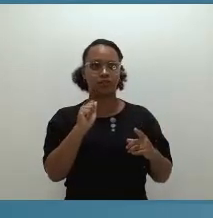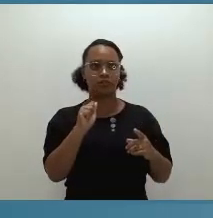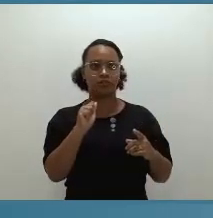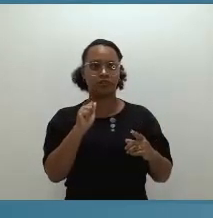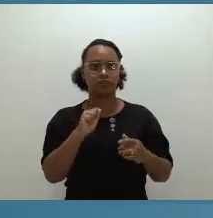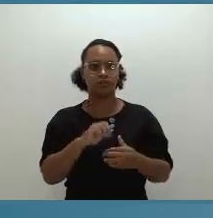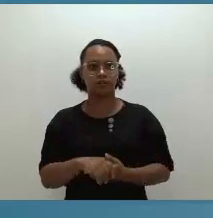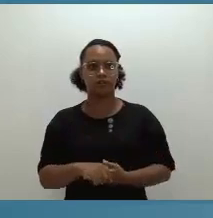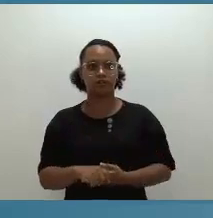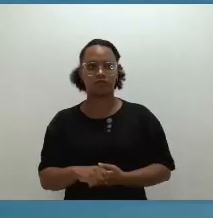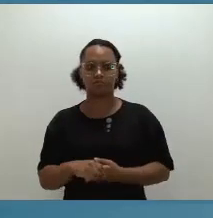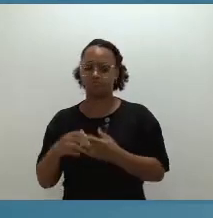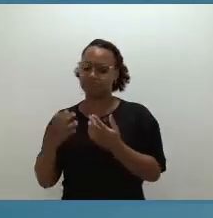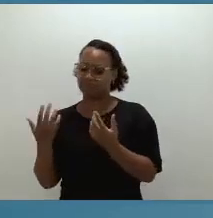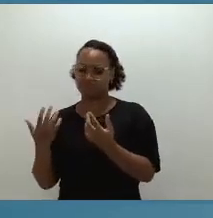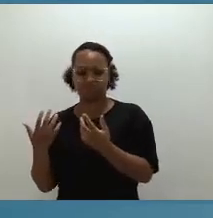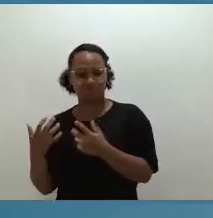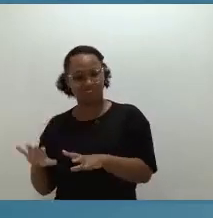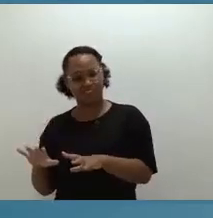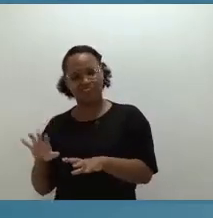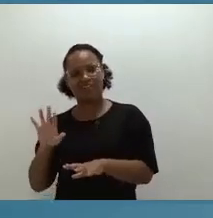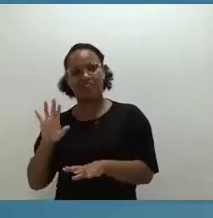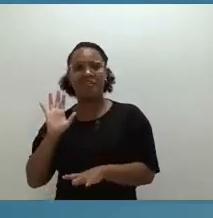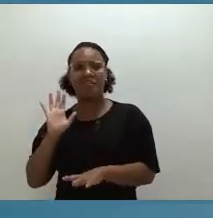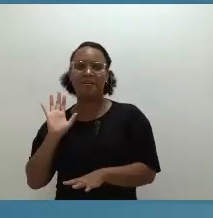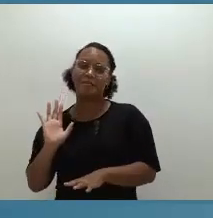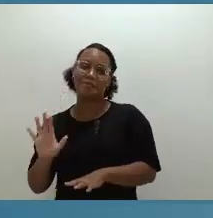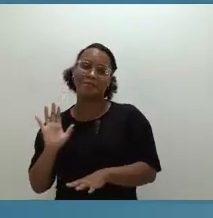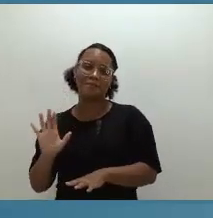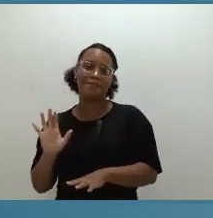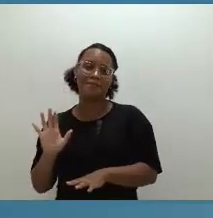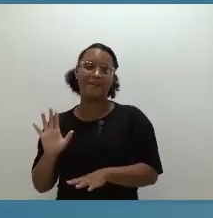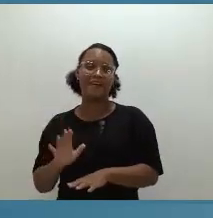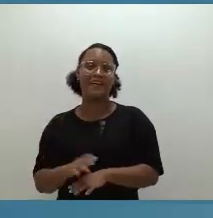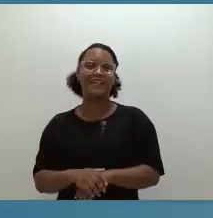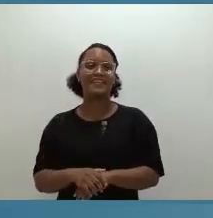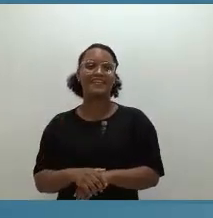Querer eu não quero, né, presidente, mas eu só estou falando.